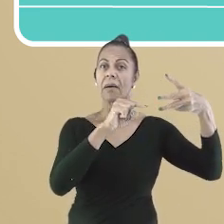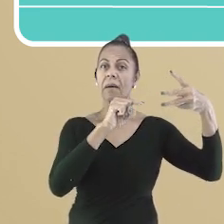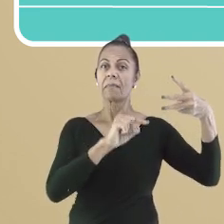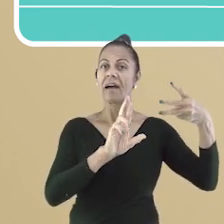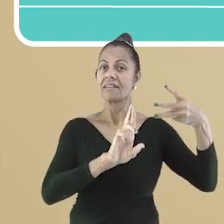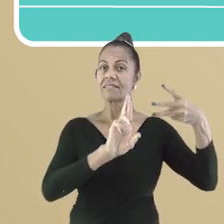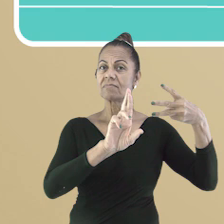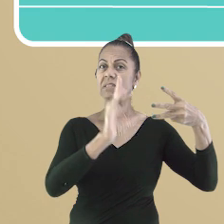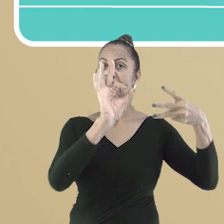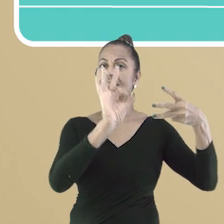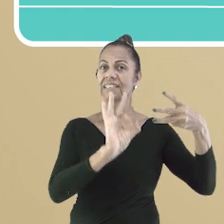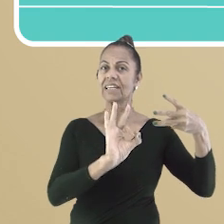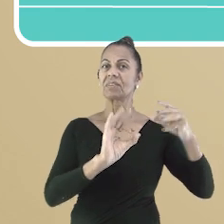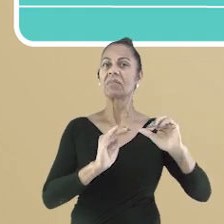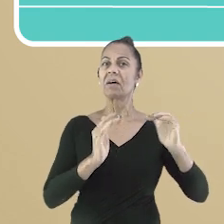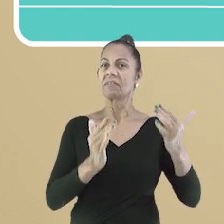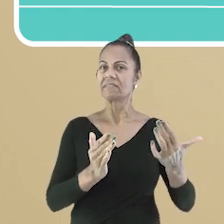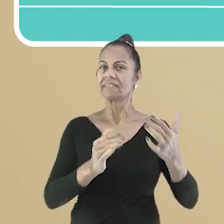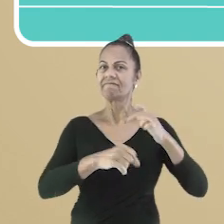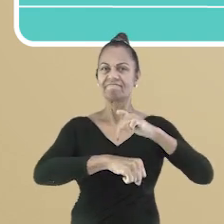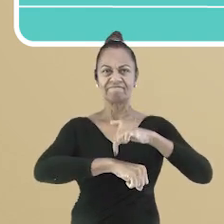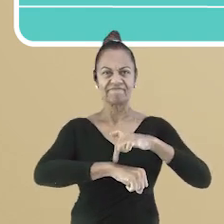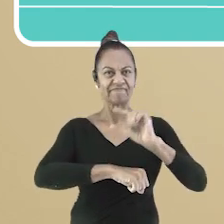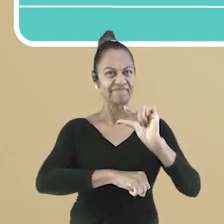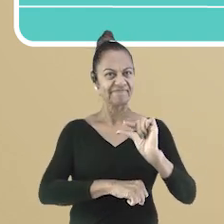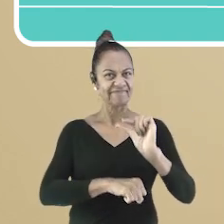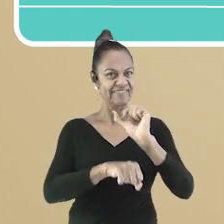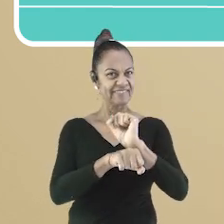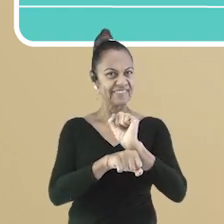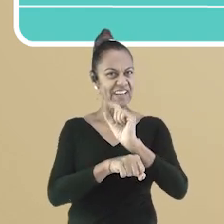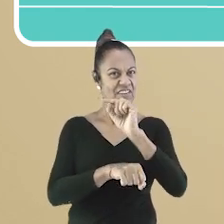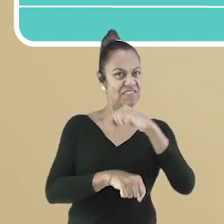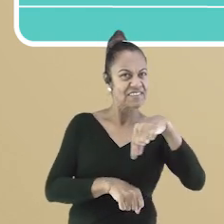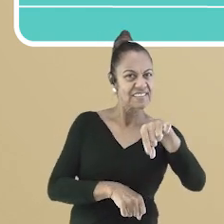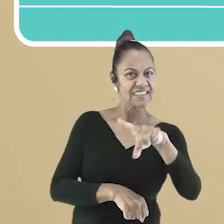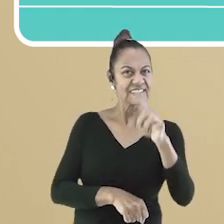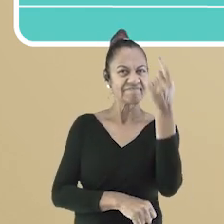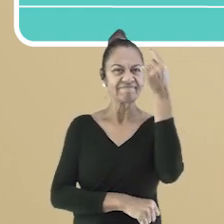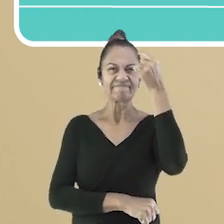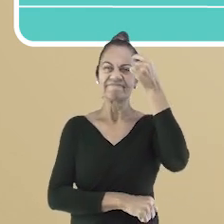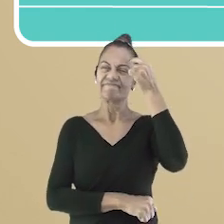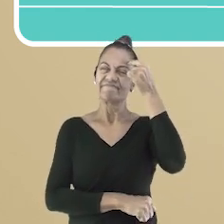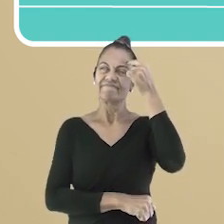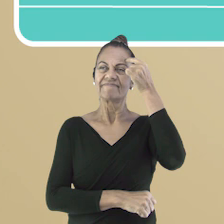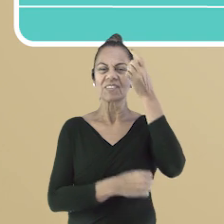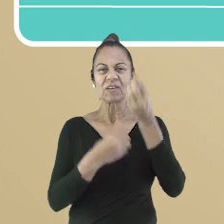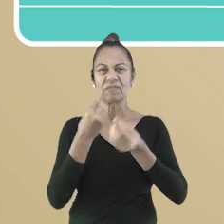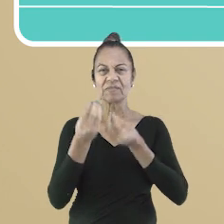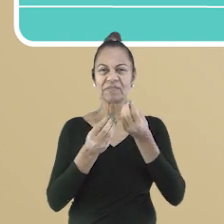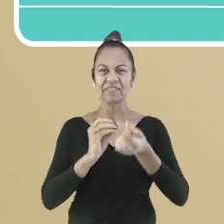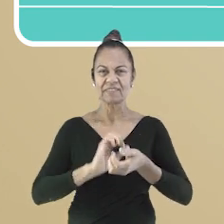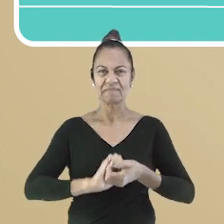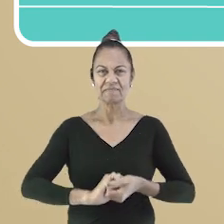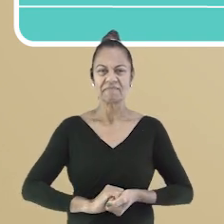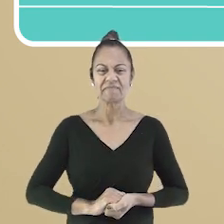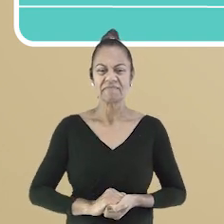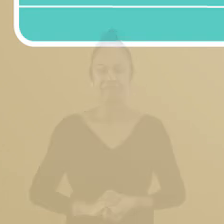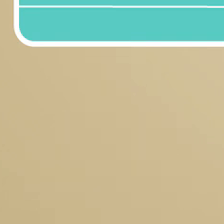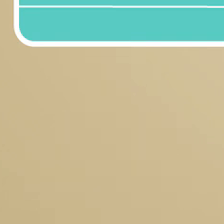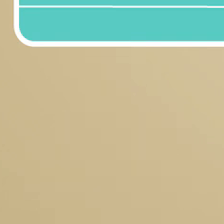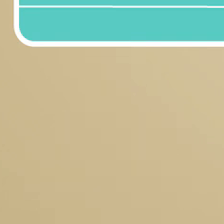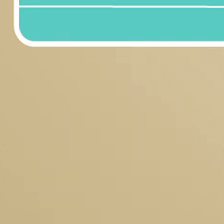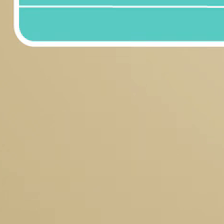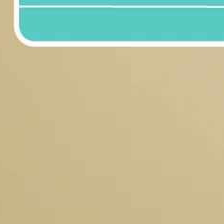B, linguagem informal? Ou letra C, linguagem formal e informal? Vou dar um tempinho para vocês